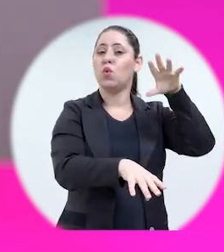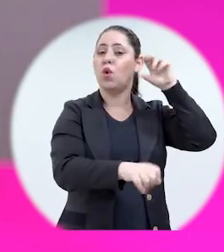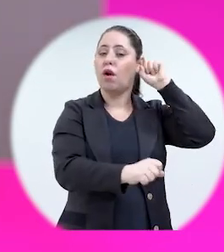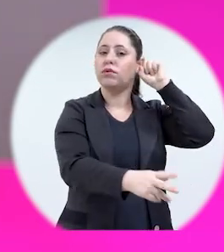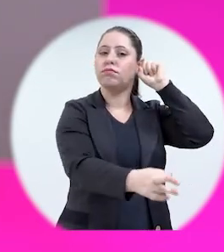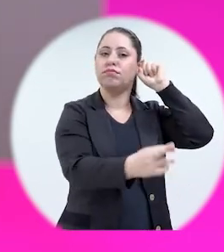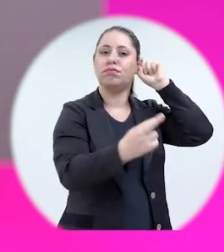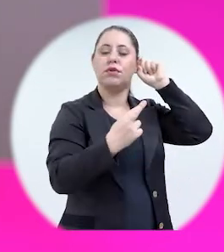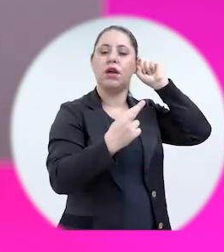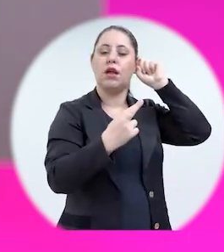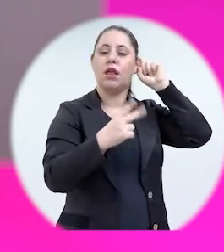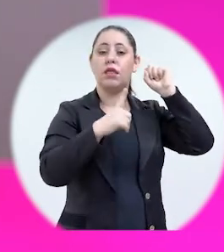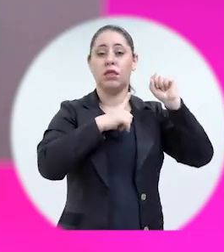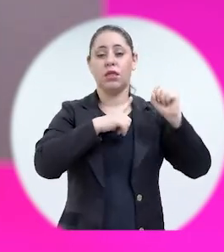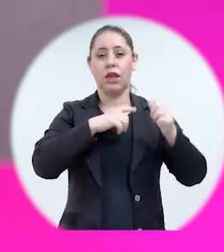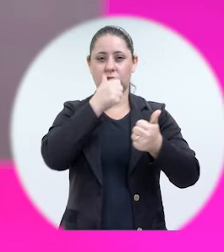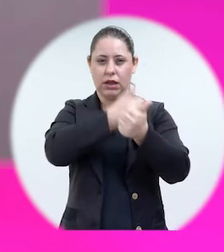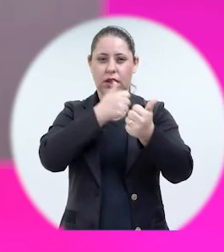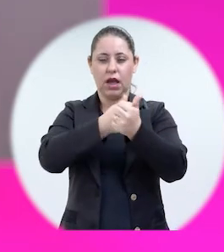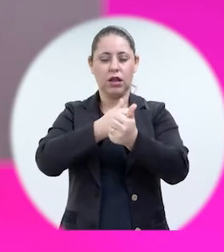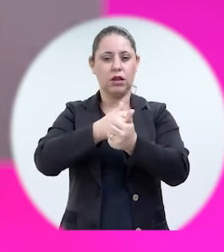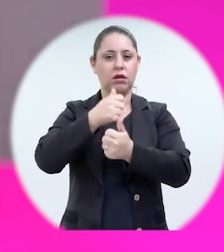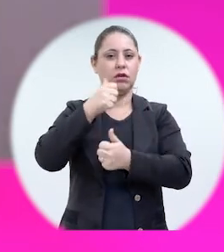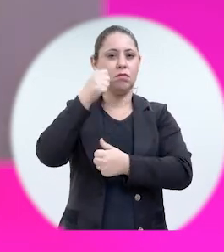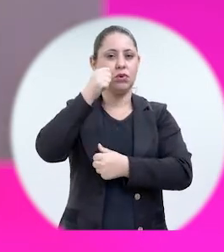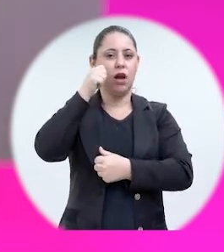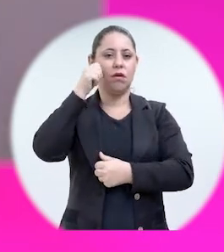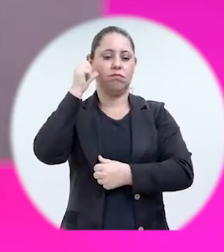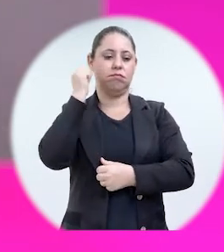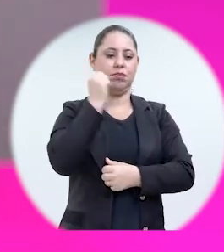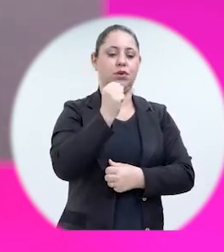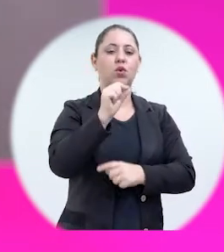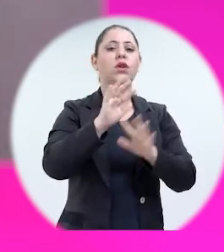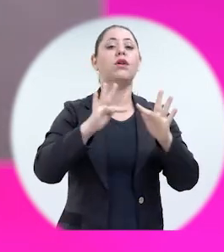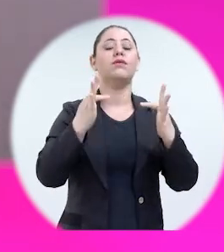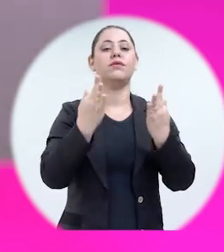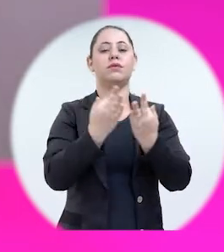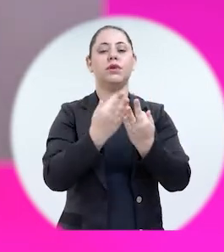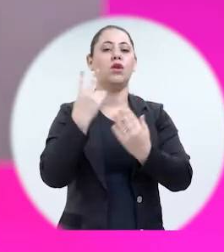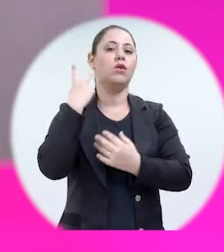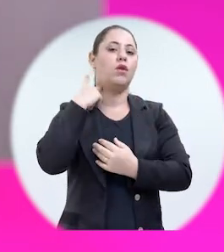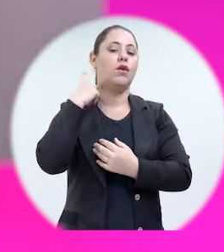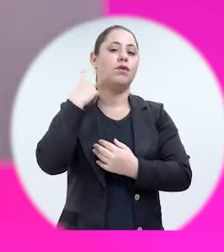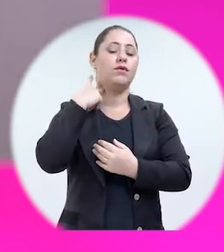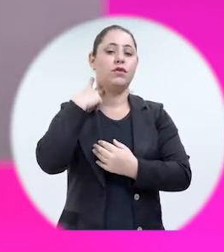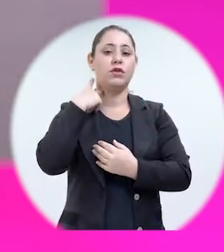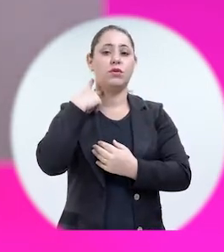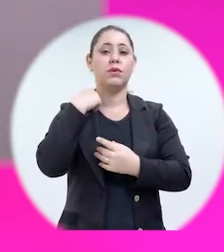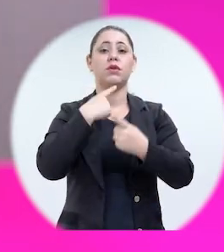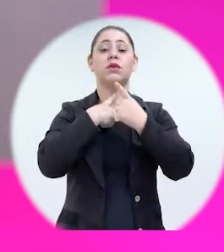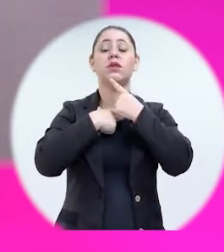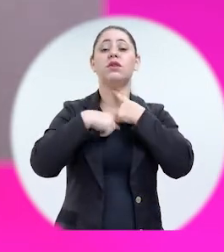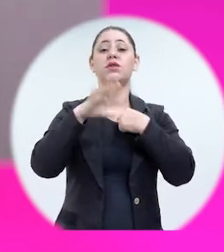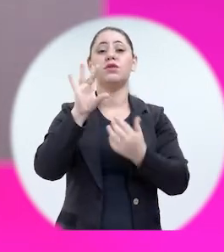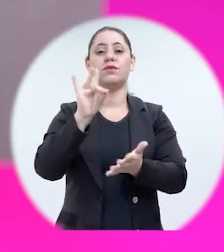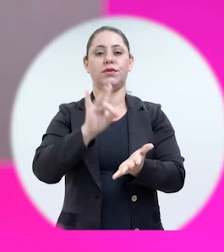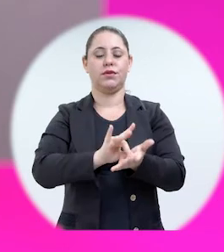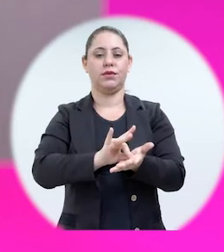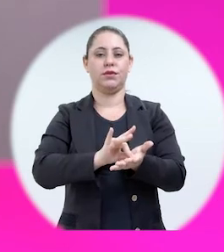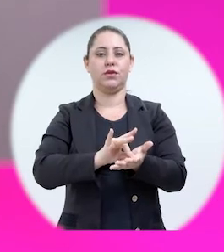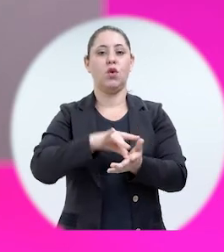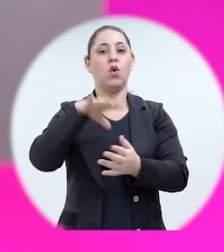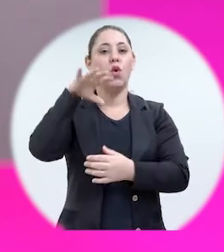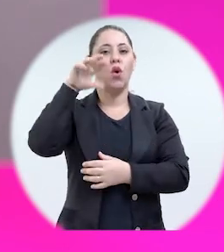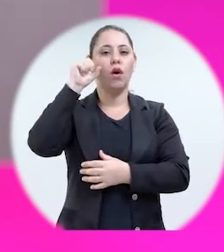quando a gente escuta, né, nos feminicídios, nas tentativas de feminicídios, o que a família ou a vítima sobrevivente deseja